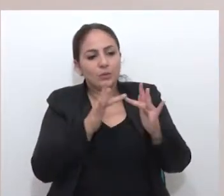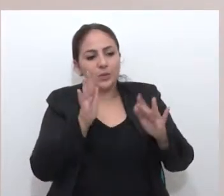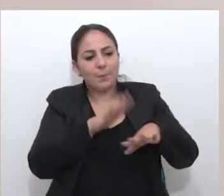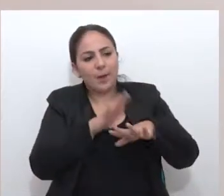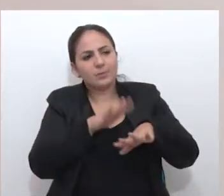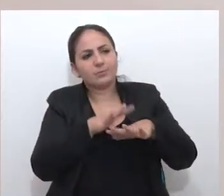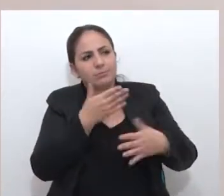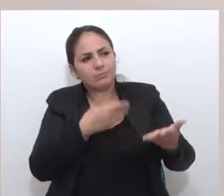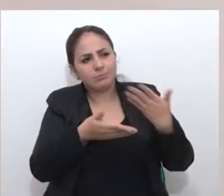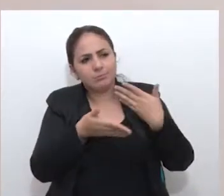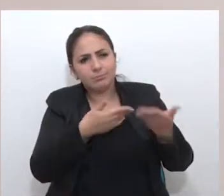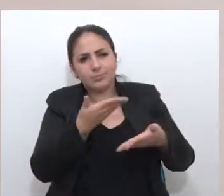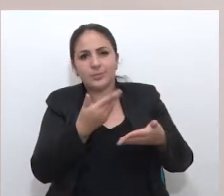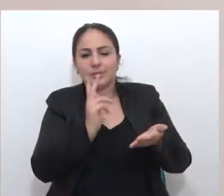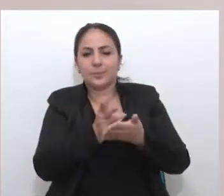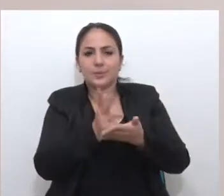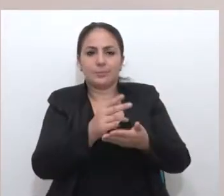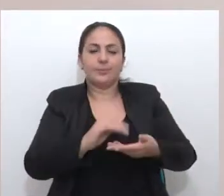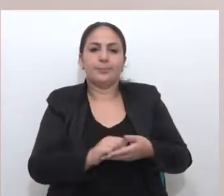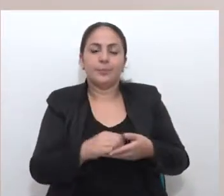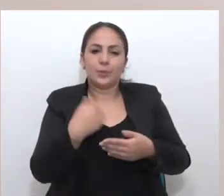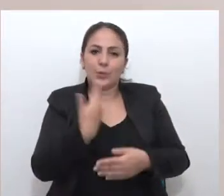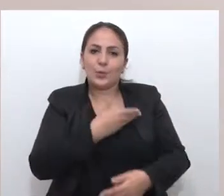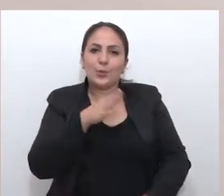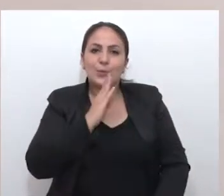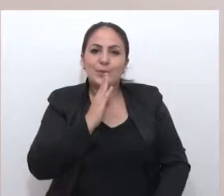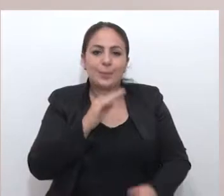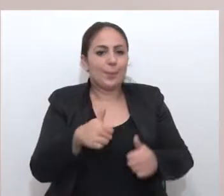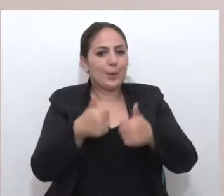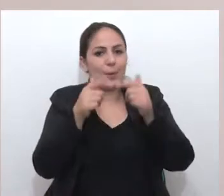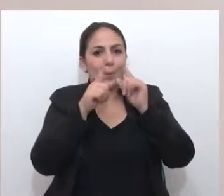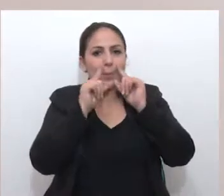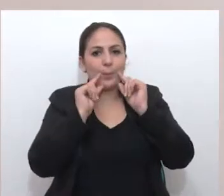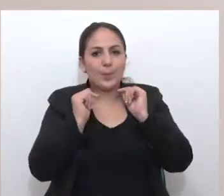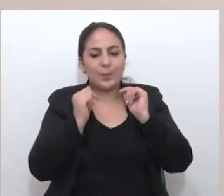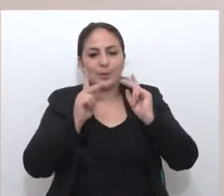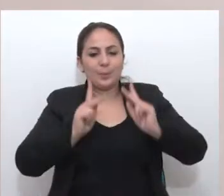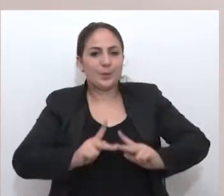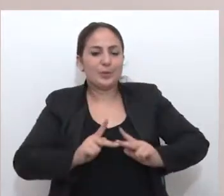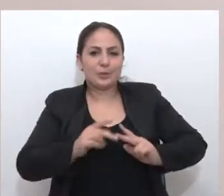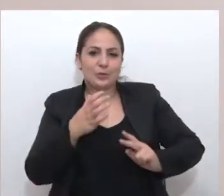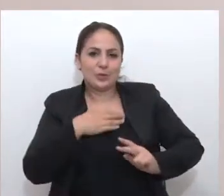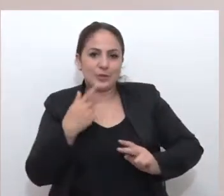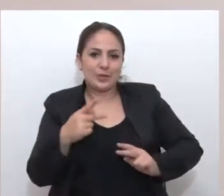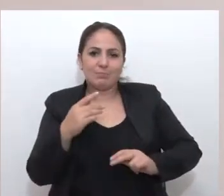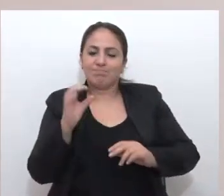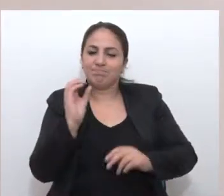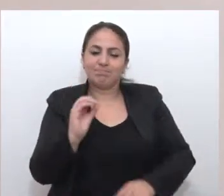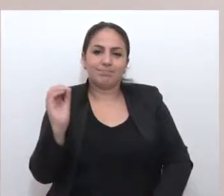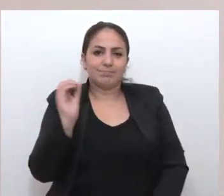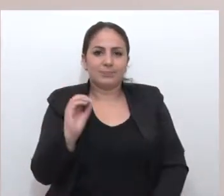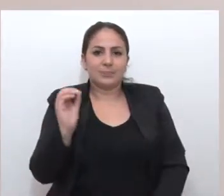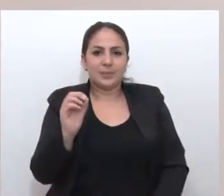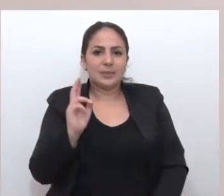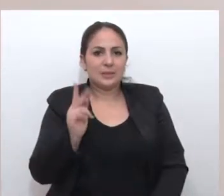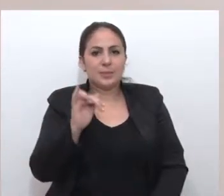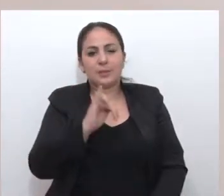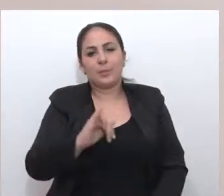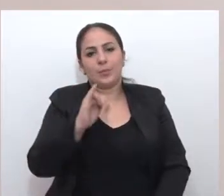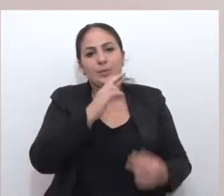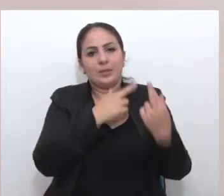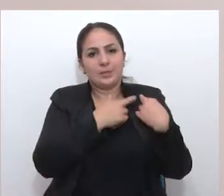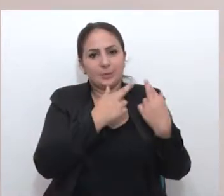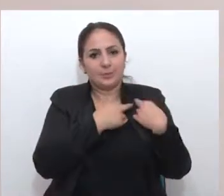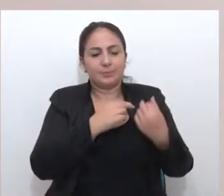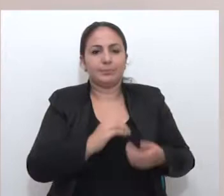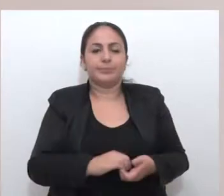um contato mais de perto e mais frequente. Aí que a gente conheceu melhor o Bigode e a pessoa que ele é, uma pessoa sensacional, de